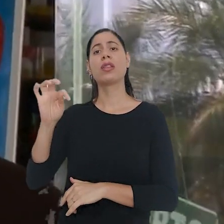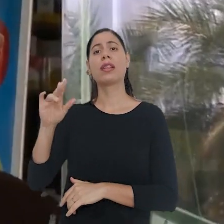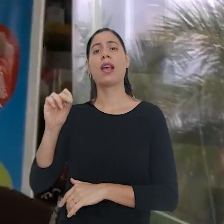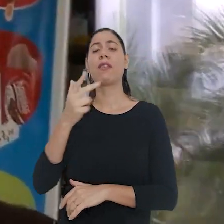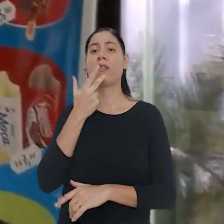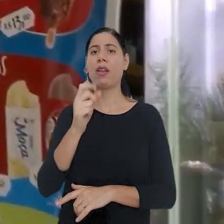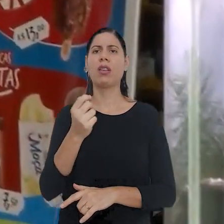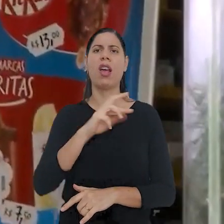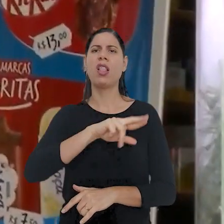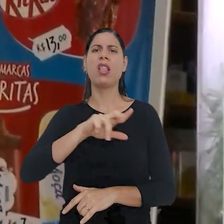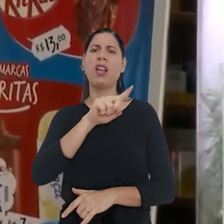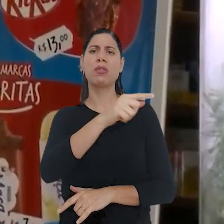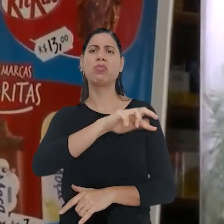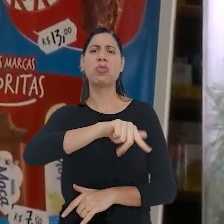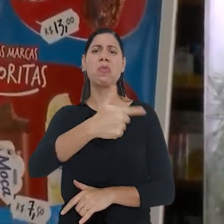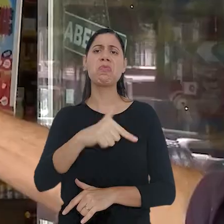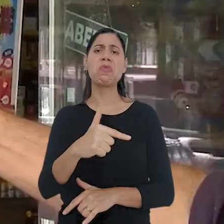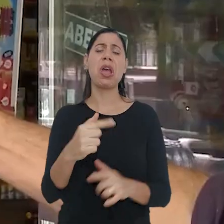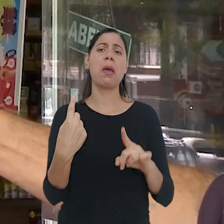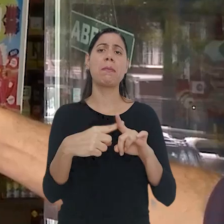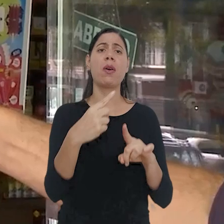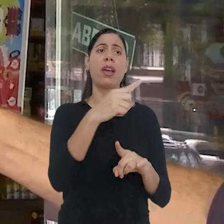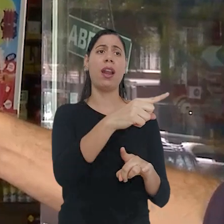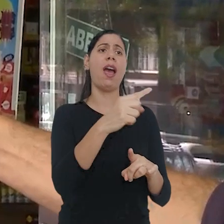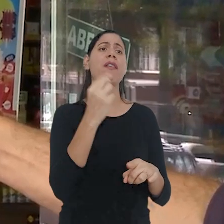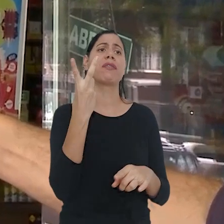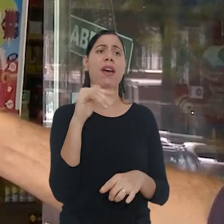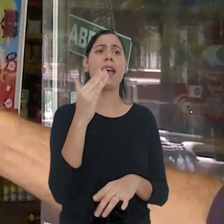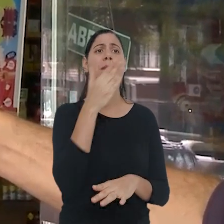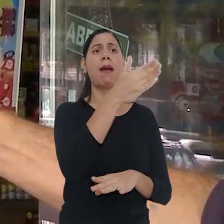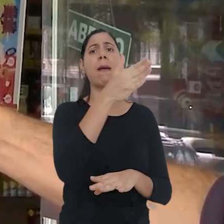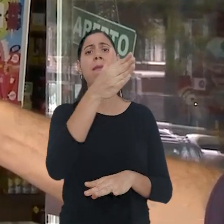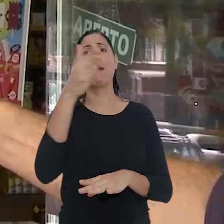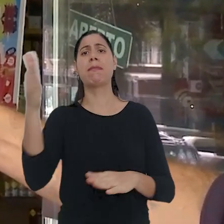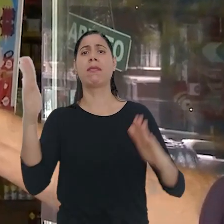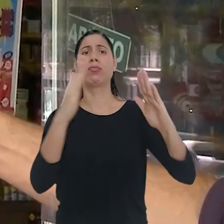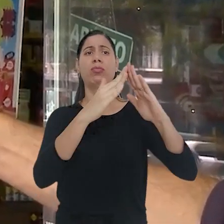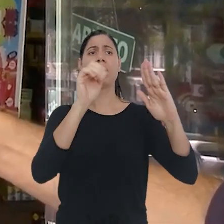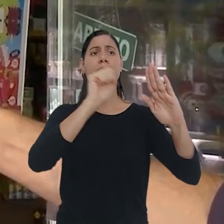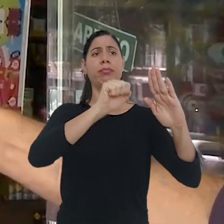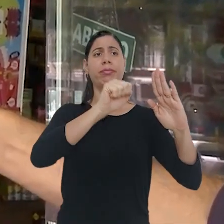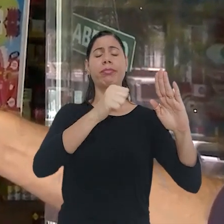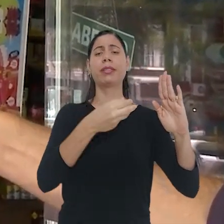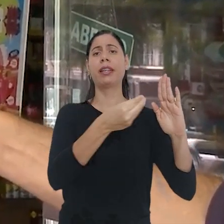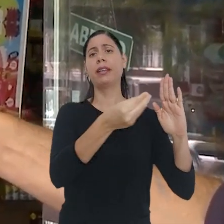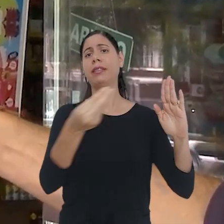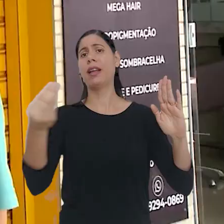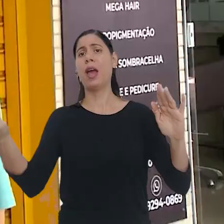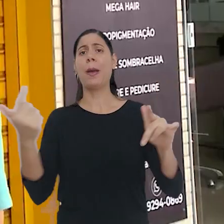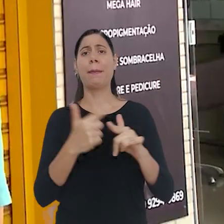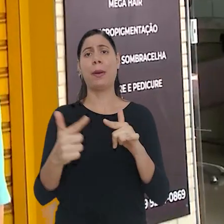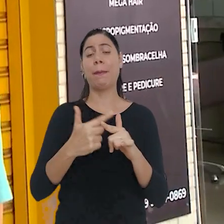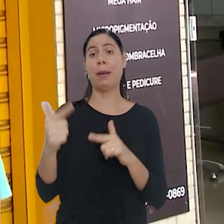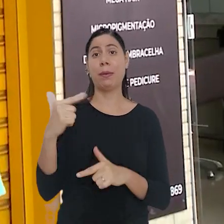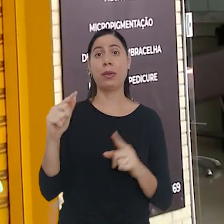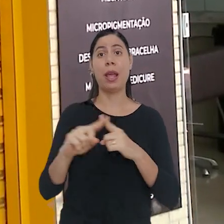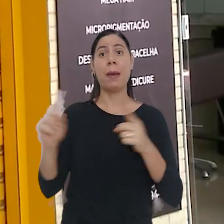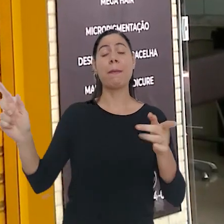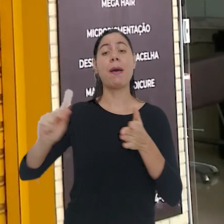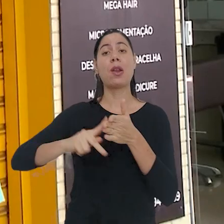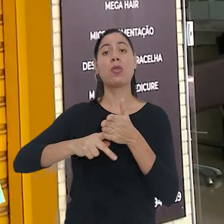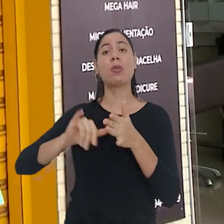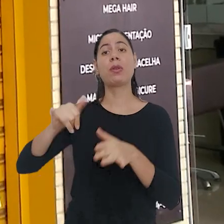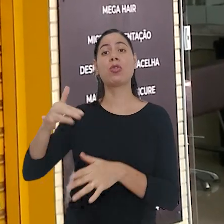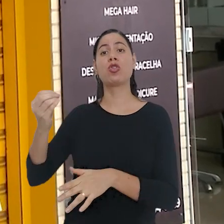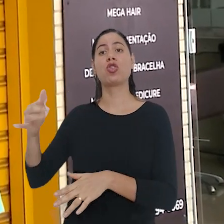isso não acontece porque são poucas casas. É feita de casa em casa. Ele toca os interfones e entrega de casa em casa, sem problema. Mas no condomínio onde o